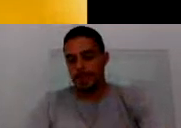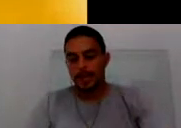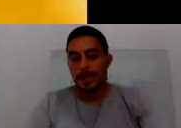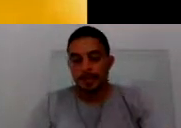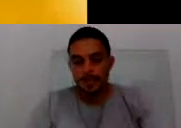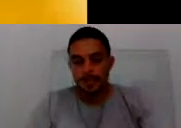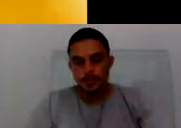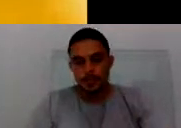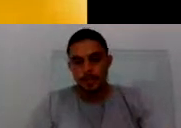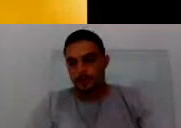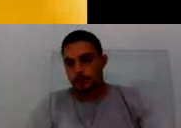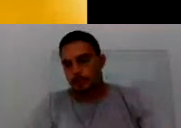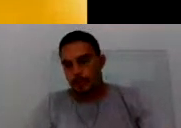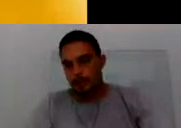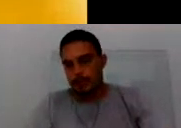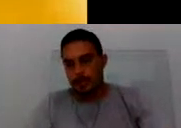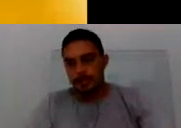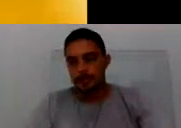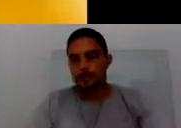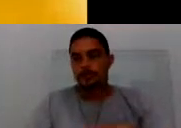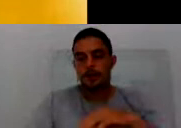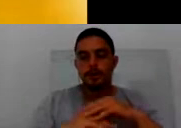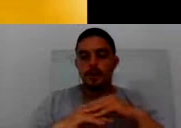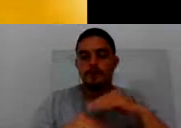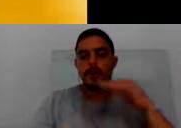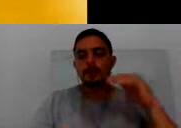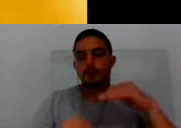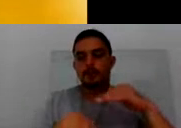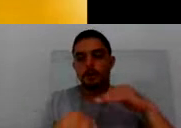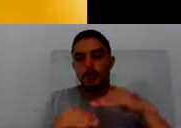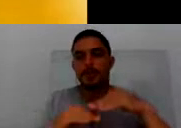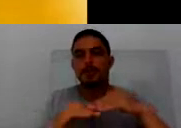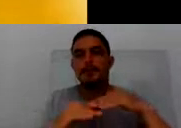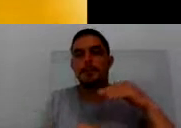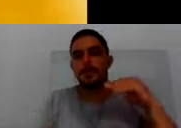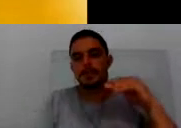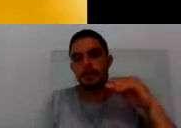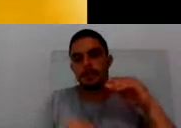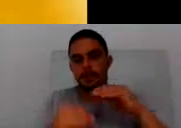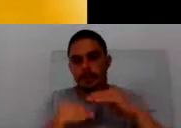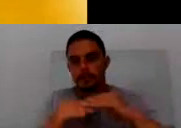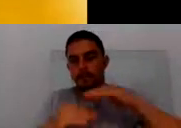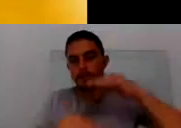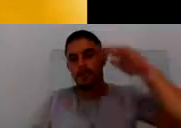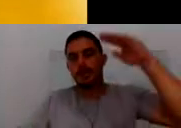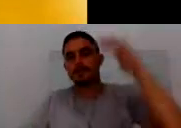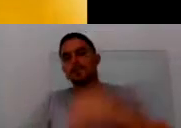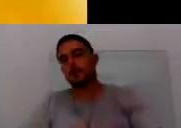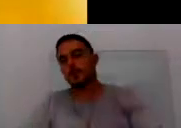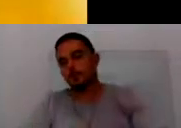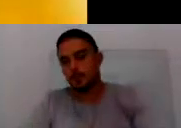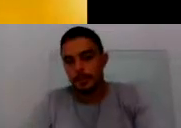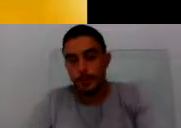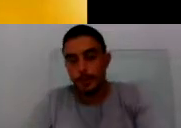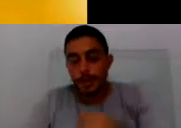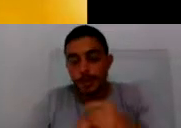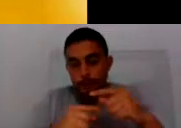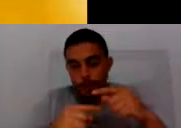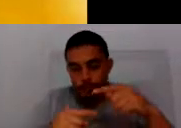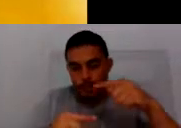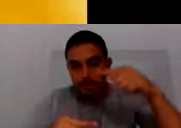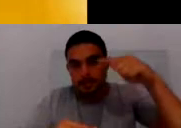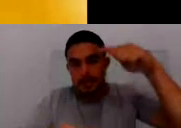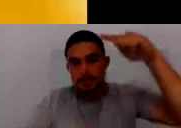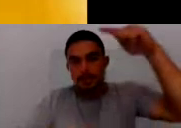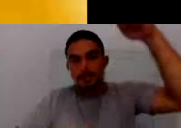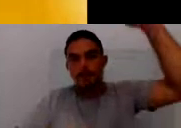tá? Que tem característica de que latossolo é uma característica de um solo que é velho, que é um solo bem intemperizado, ou seja, ele sofreu bastante ao longo do tempo. E